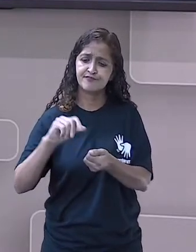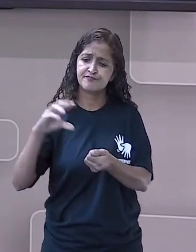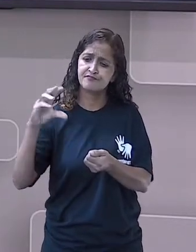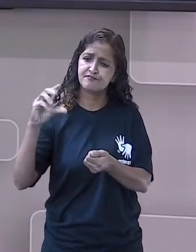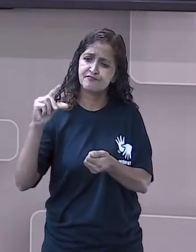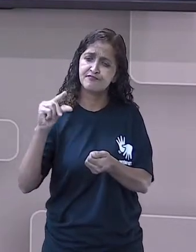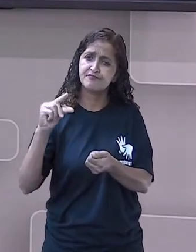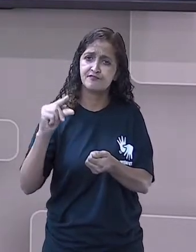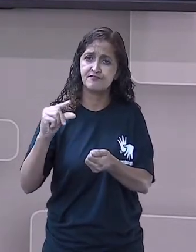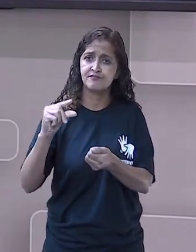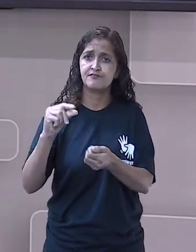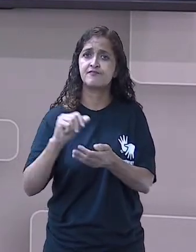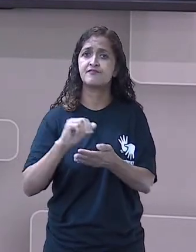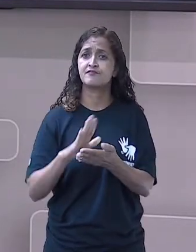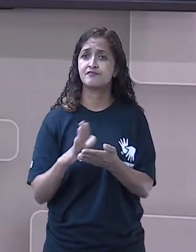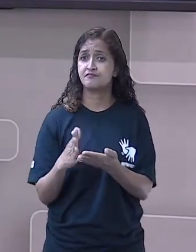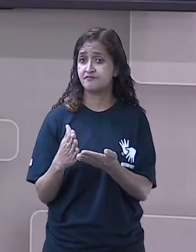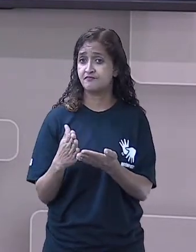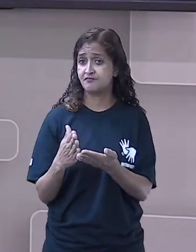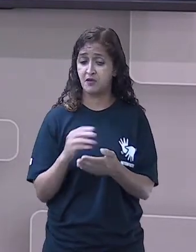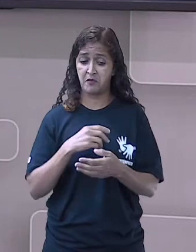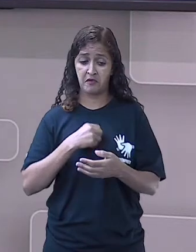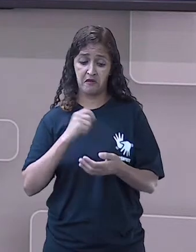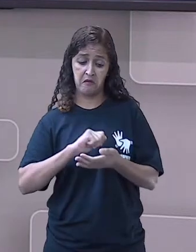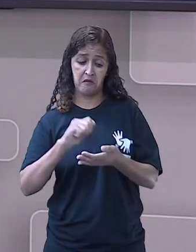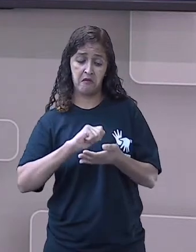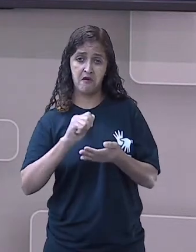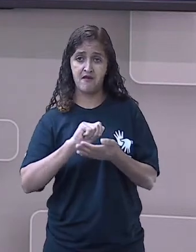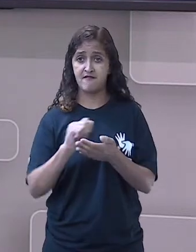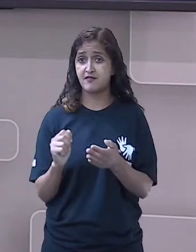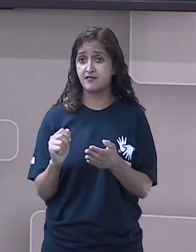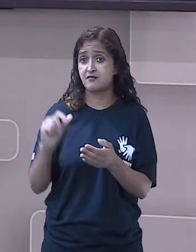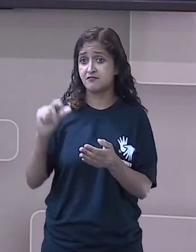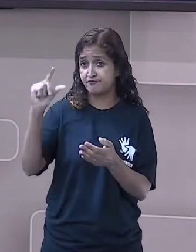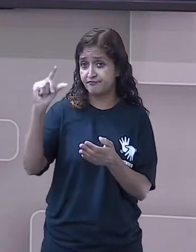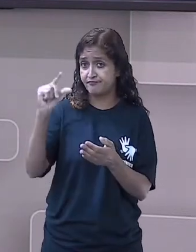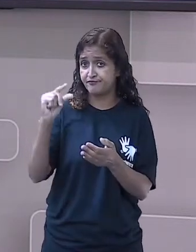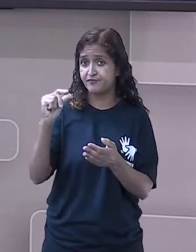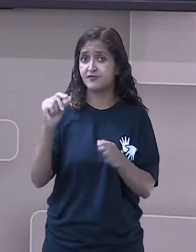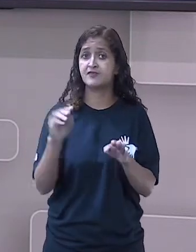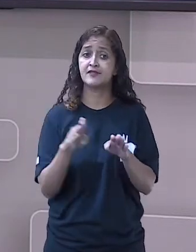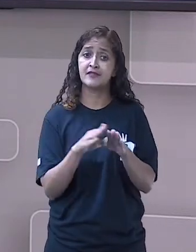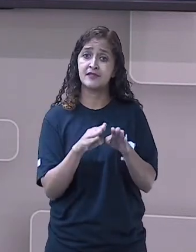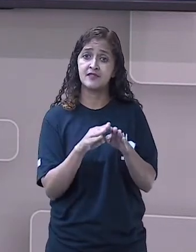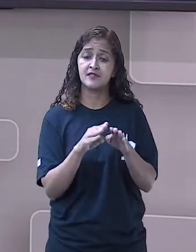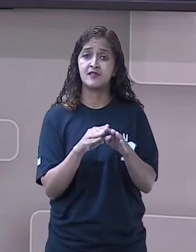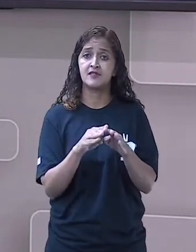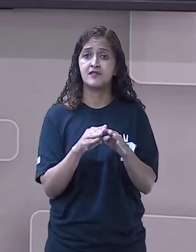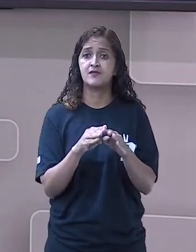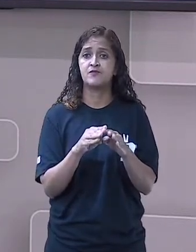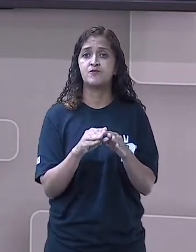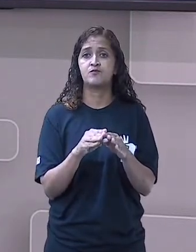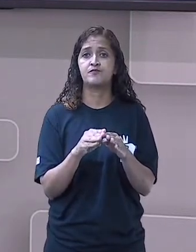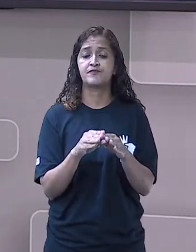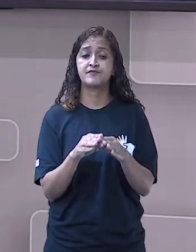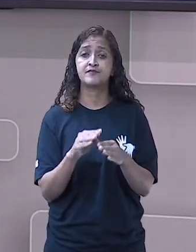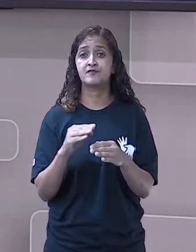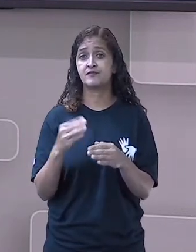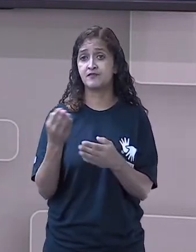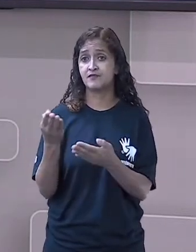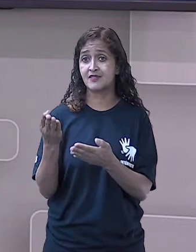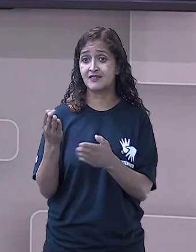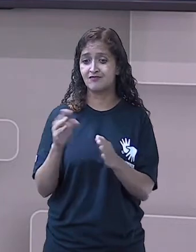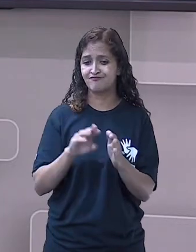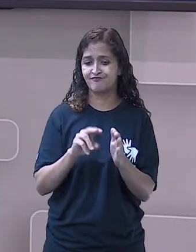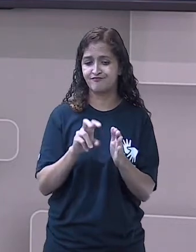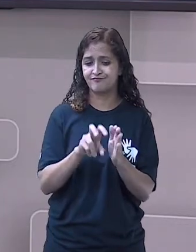Então, o decrescente é dessa forma, é do maior para o menor. Dando o exemplo aqui da escada, ó.